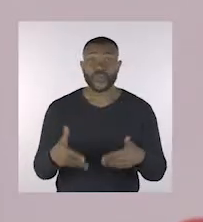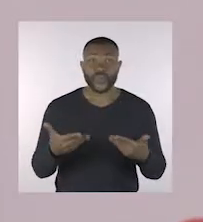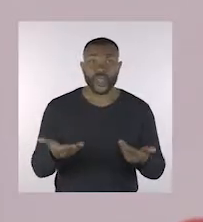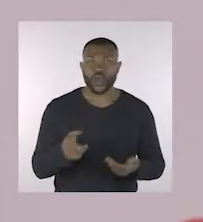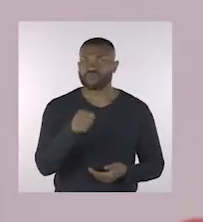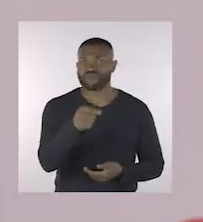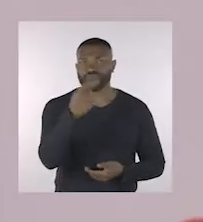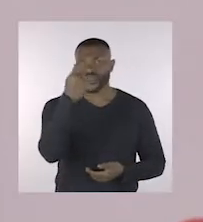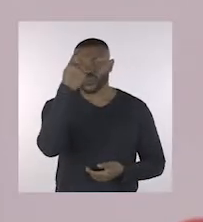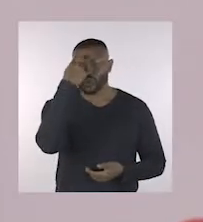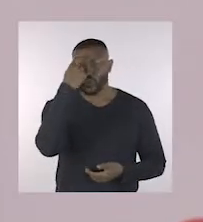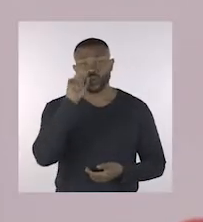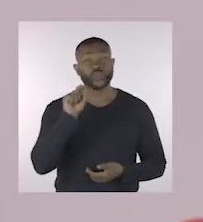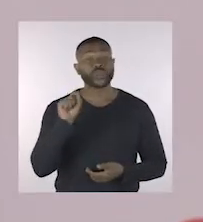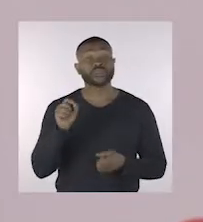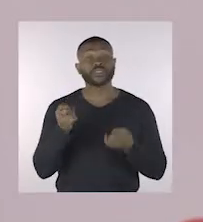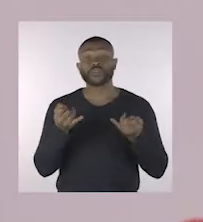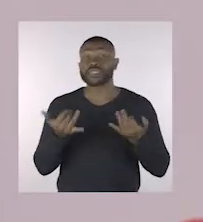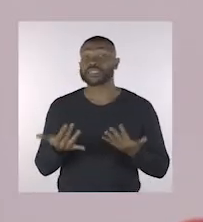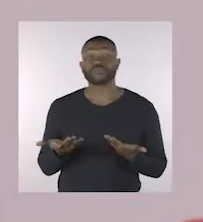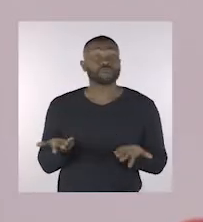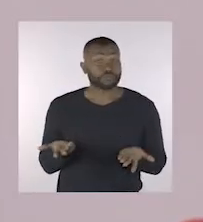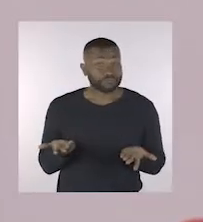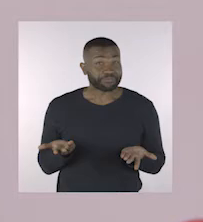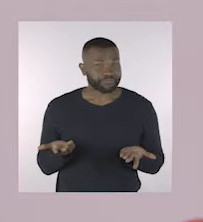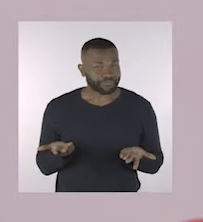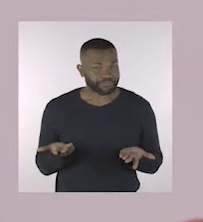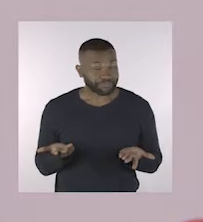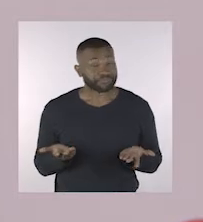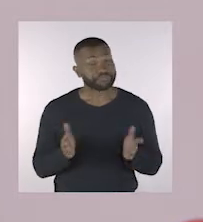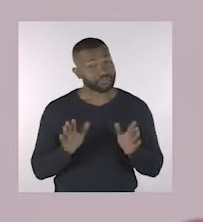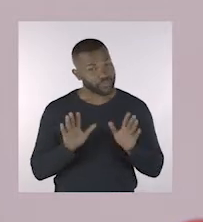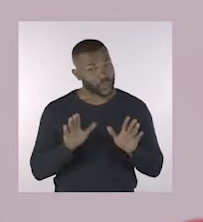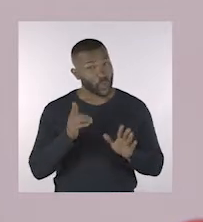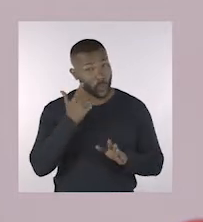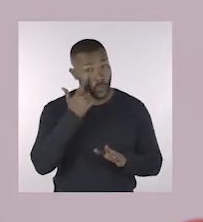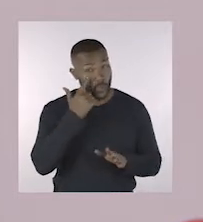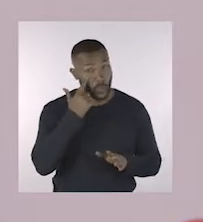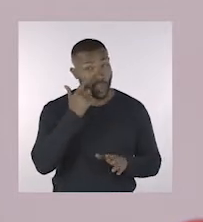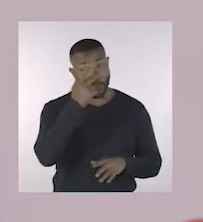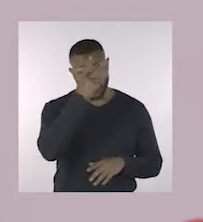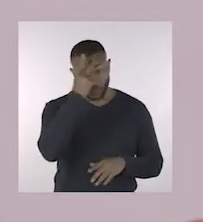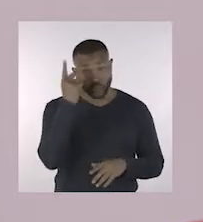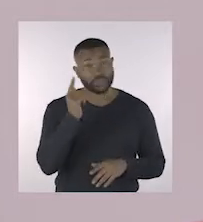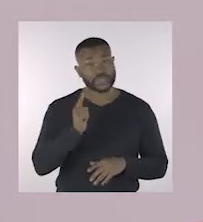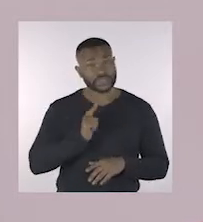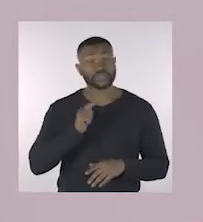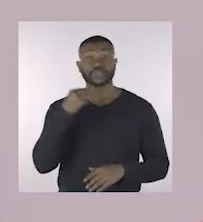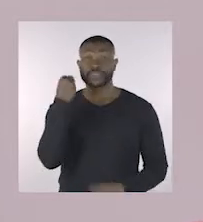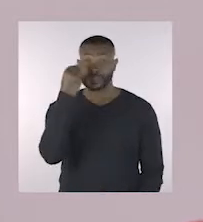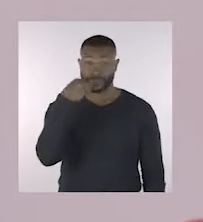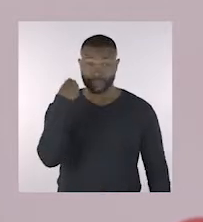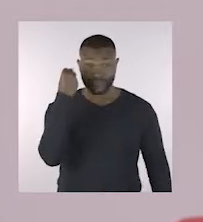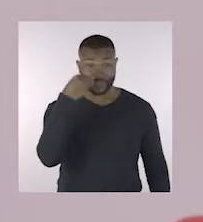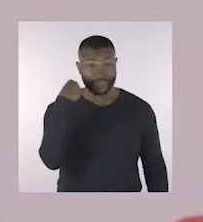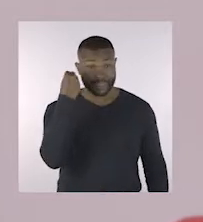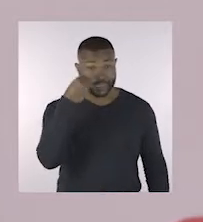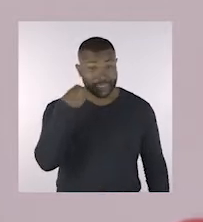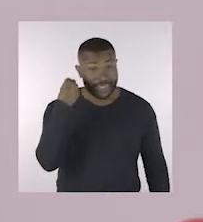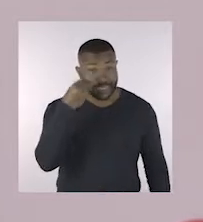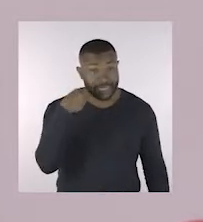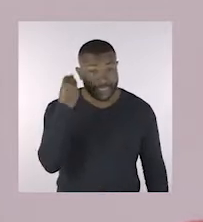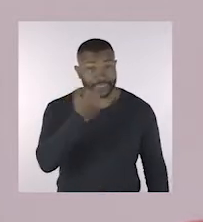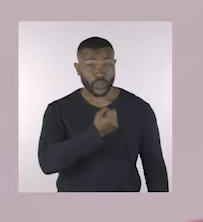e aí o que vocês acharam da fala do nosso candidato Não é por nada não mas se tem alguém com bagagem e experiência